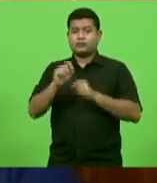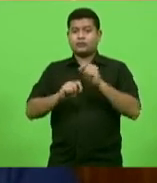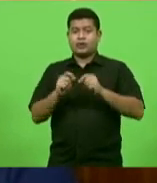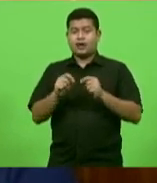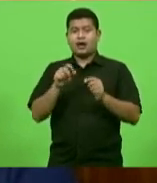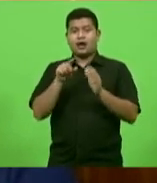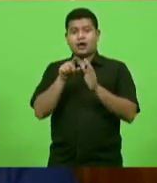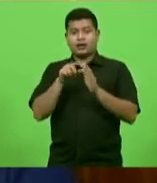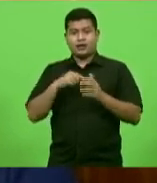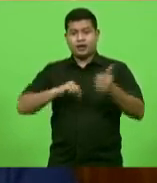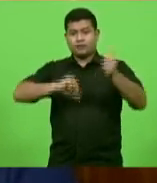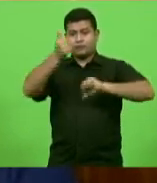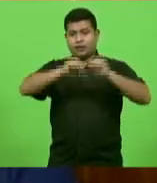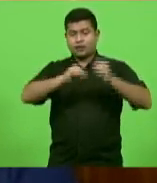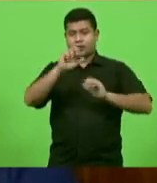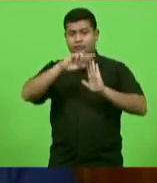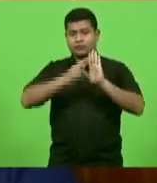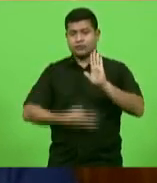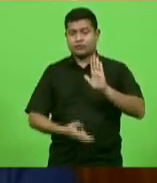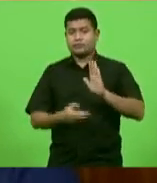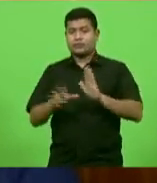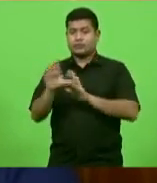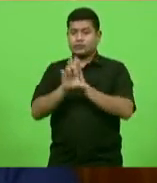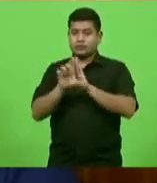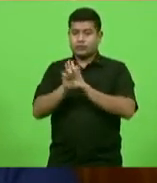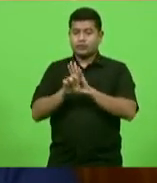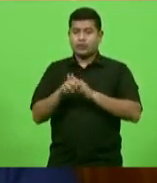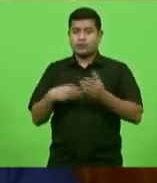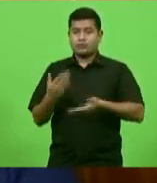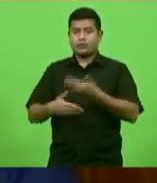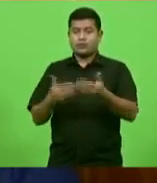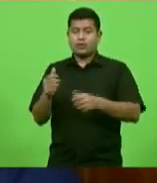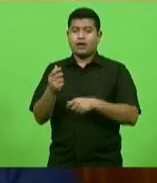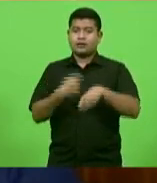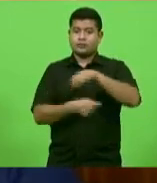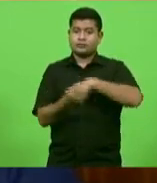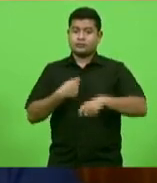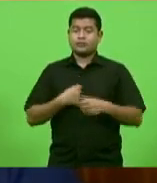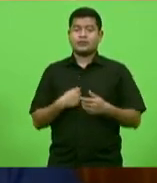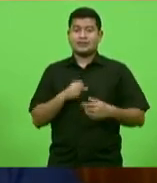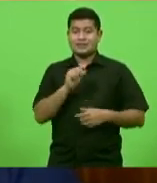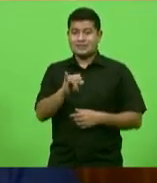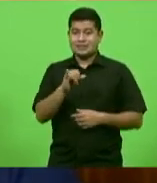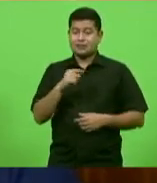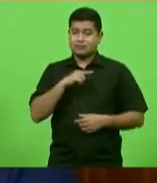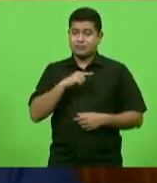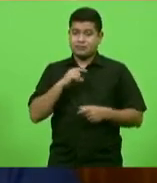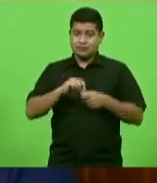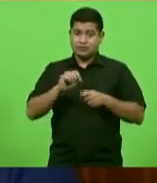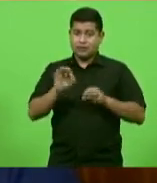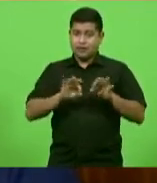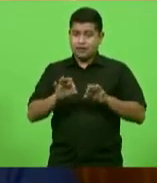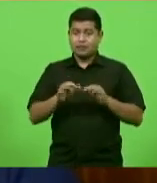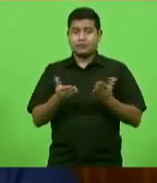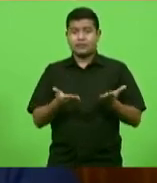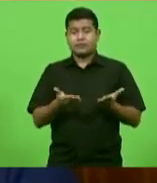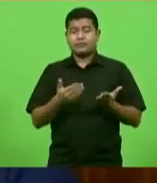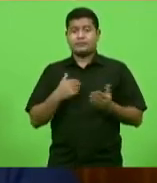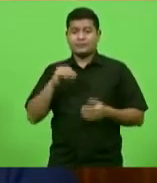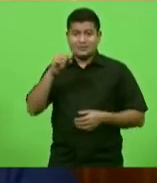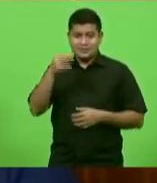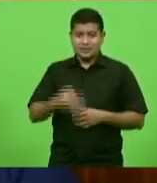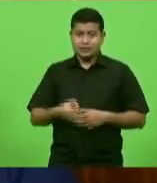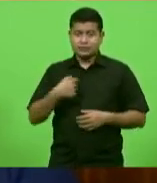quanto ao processo administrativo, pois se assim o tivesse feito, em tese, hoje não estaríamos aqui